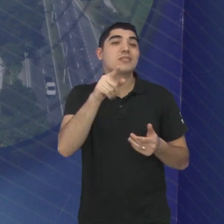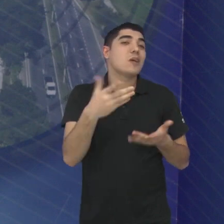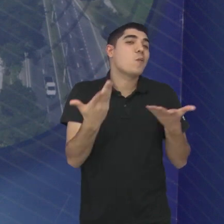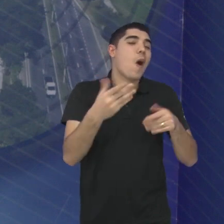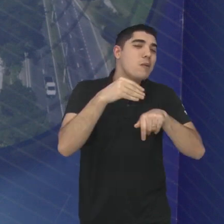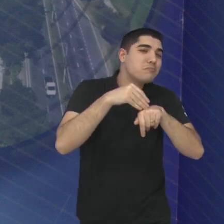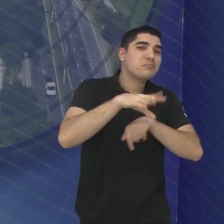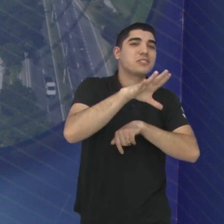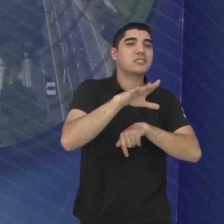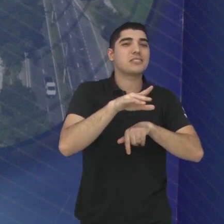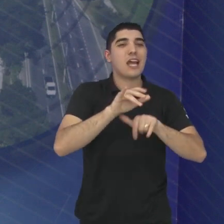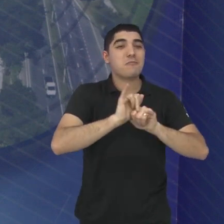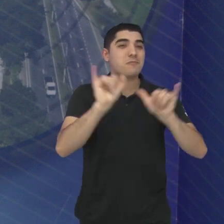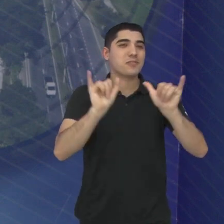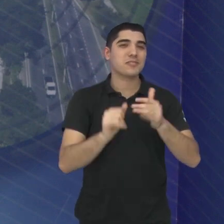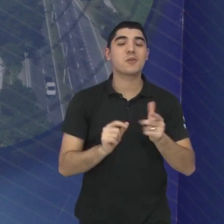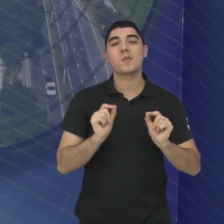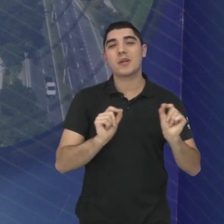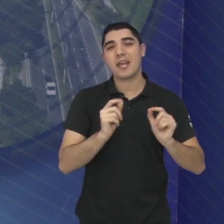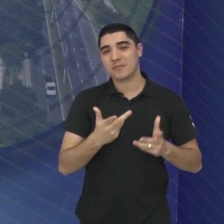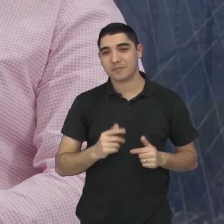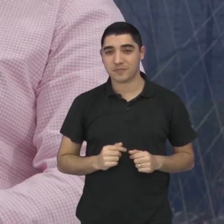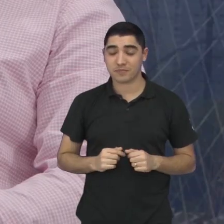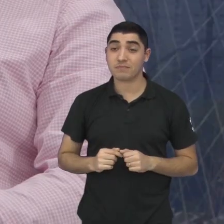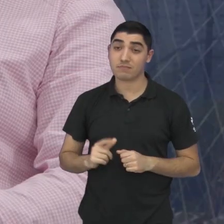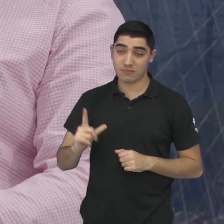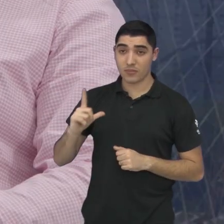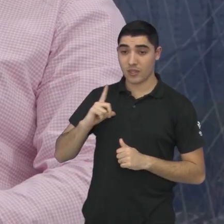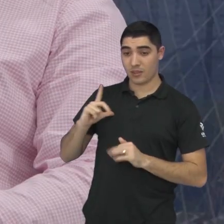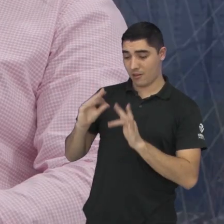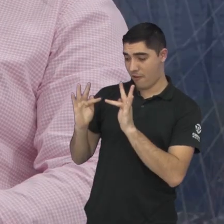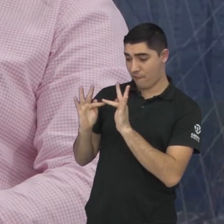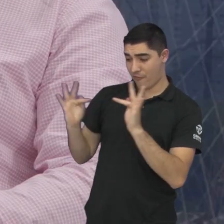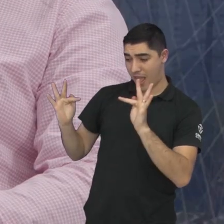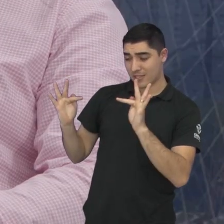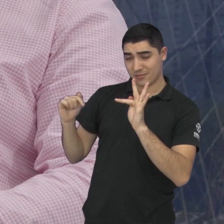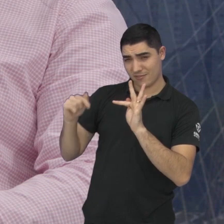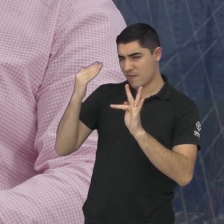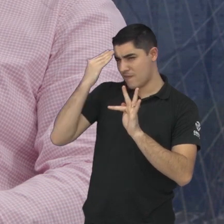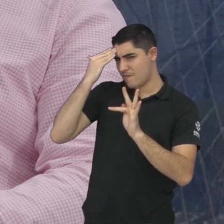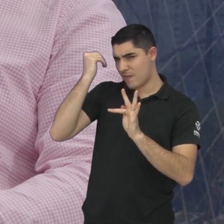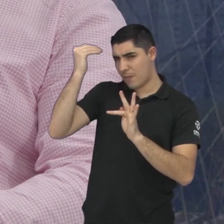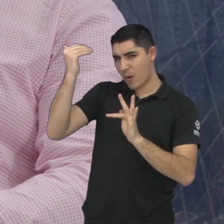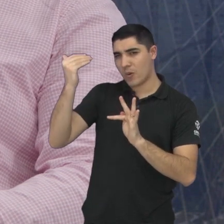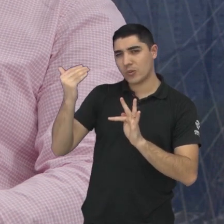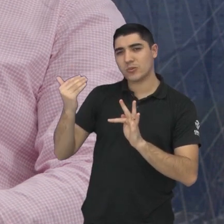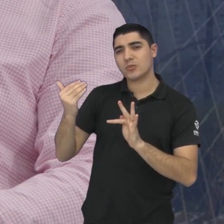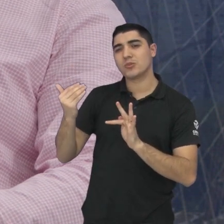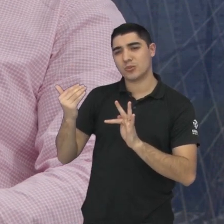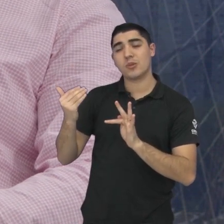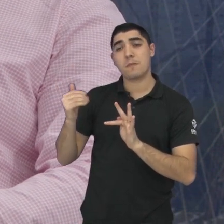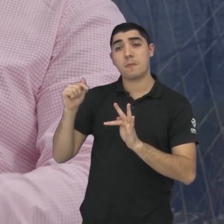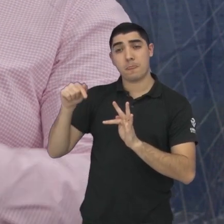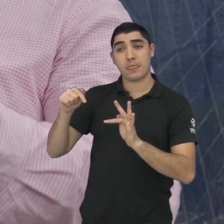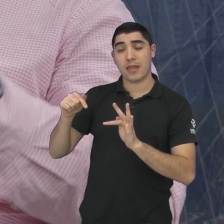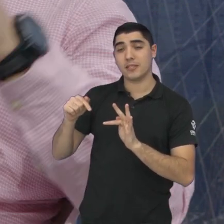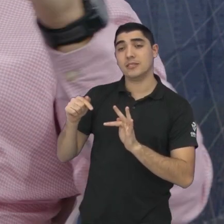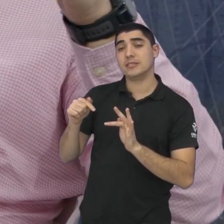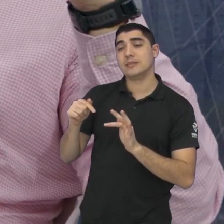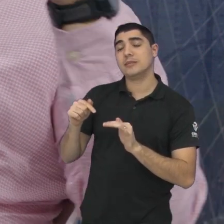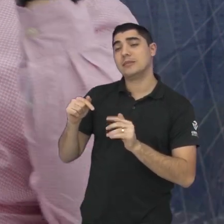que mensagem que o senhor deixaria para essas pessoas? Tem uma frase assim muito famosa do Carl Sagan, meio